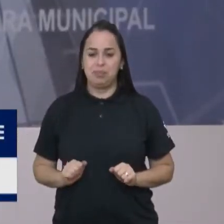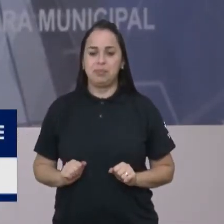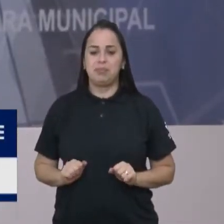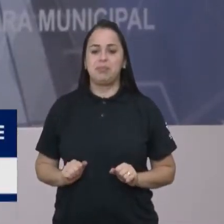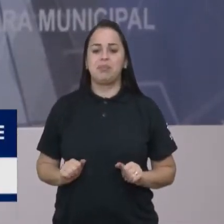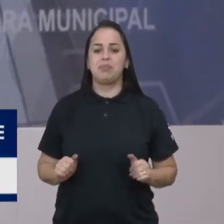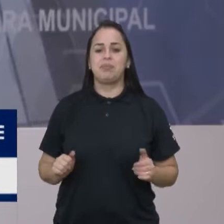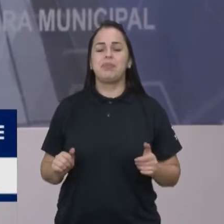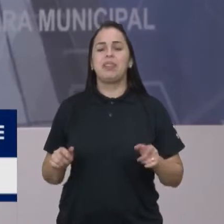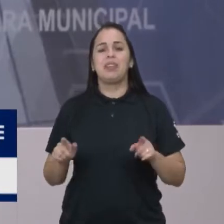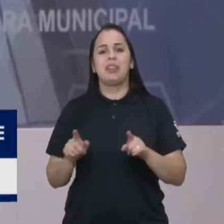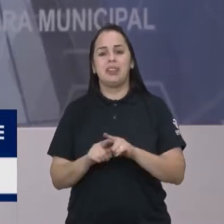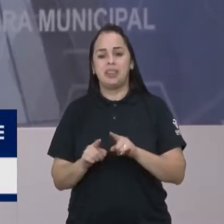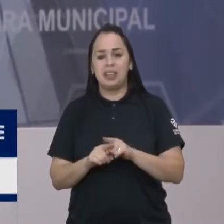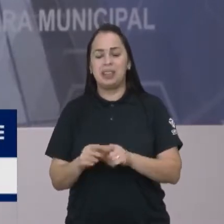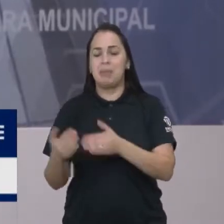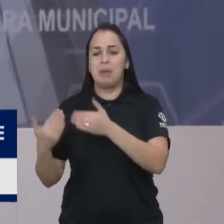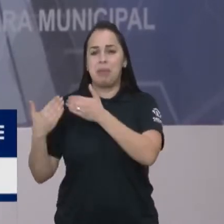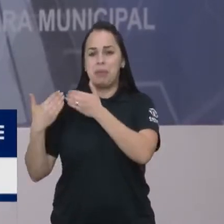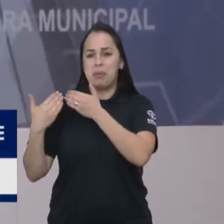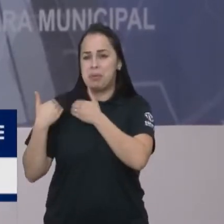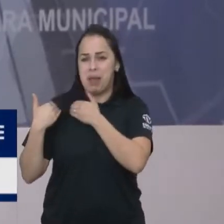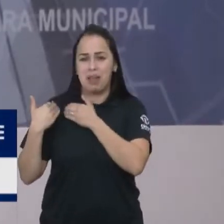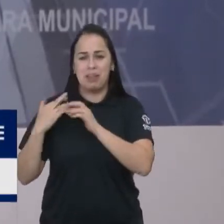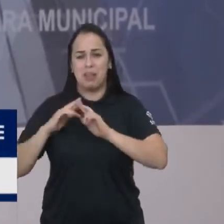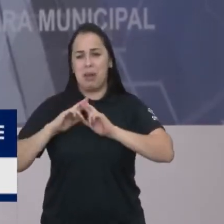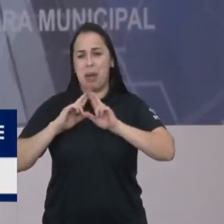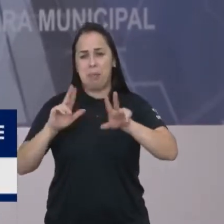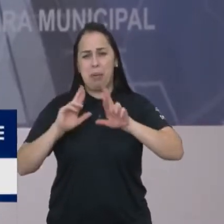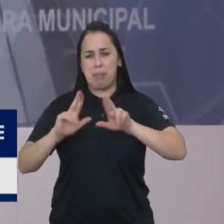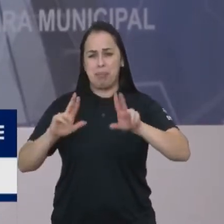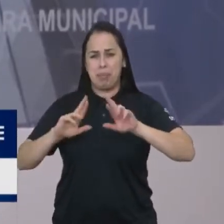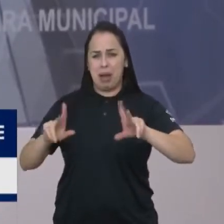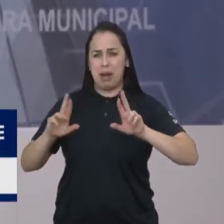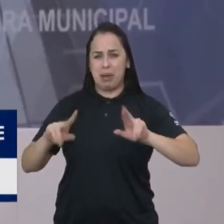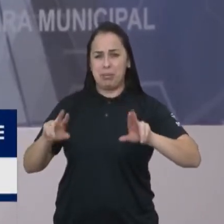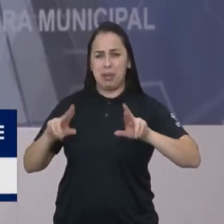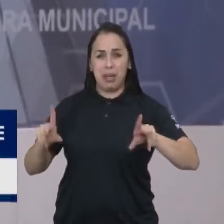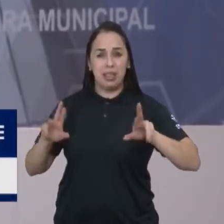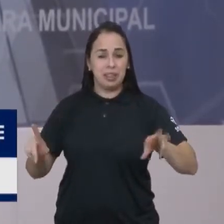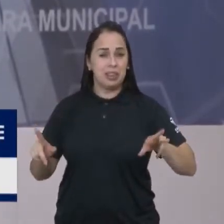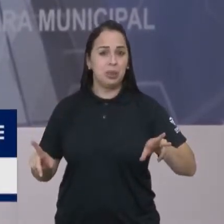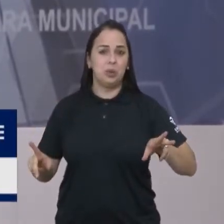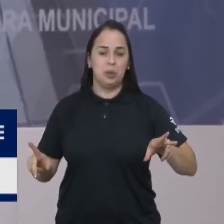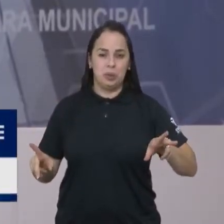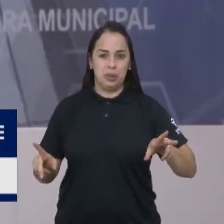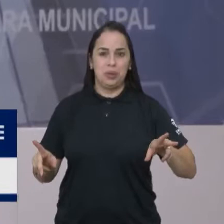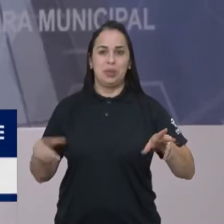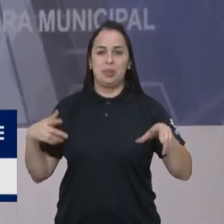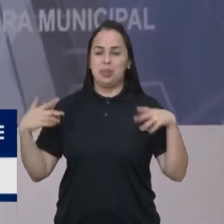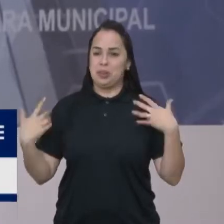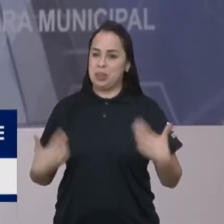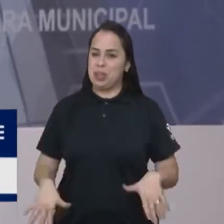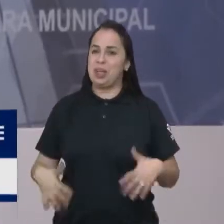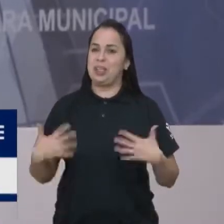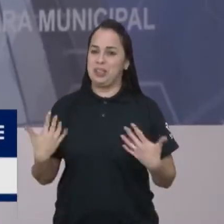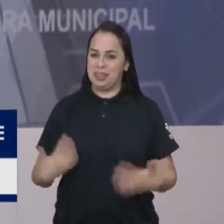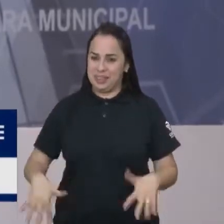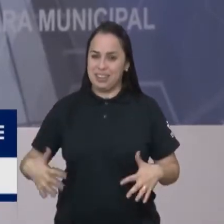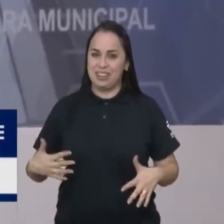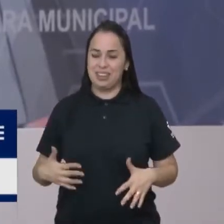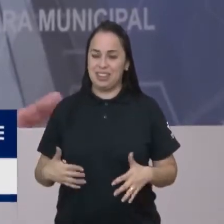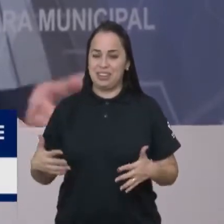de improbidade, responsabilidade civil, tem responsabilidade fiscal, tem um mundo de